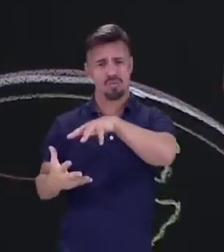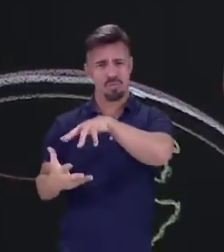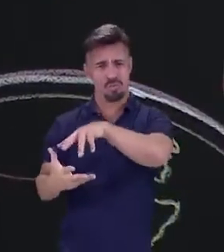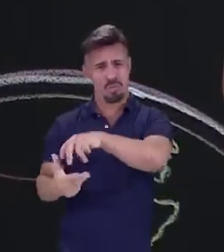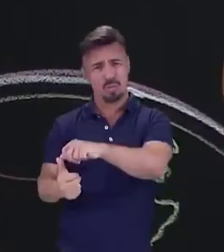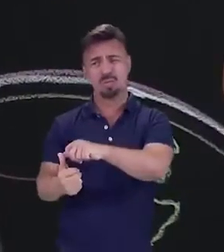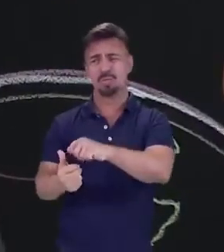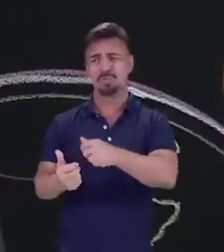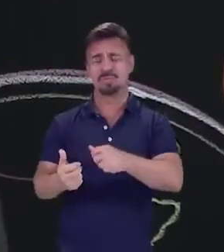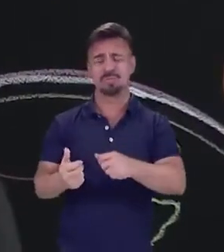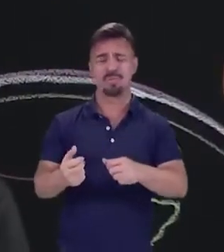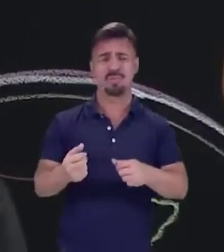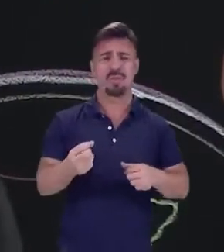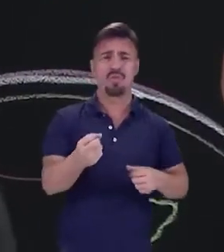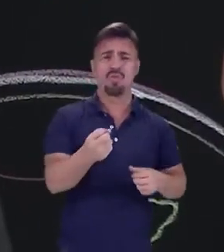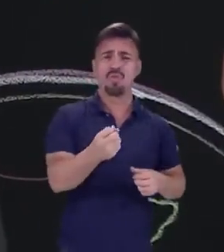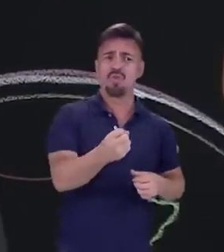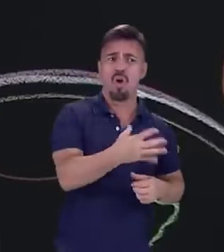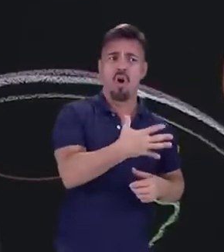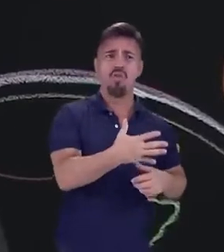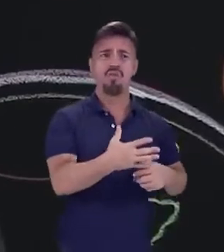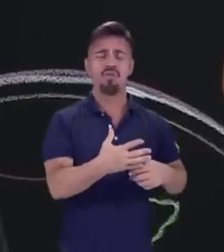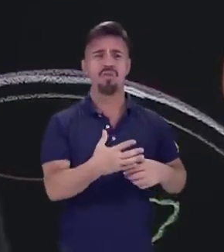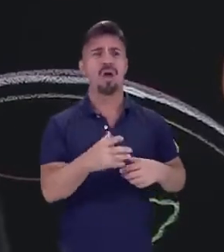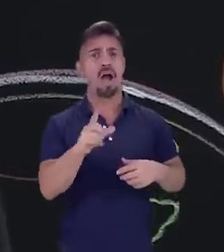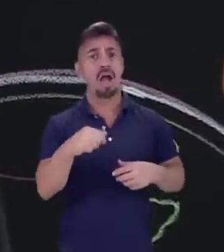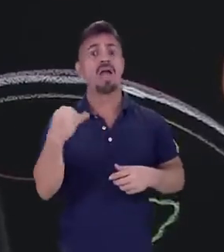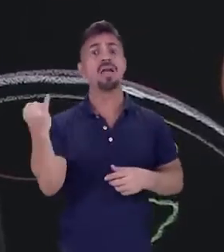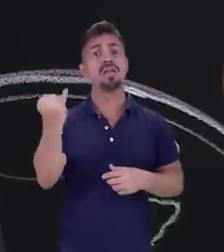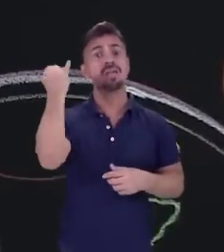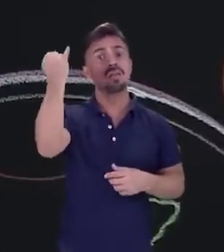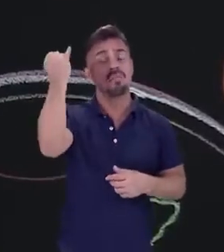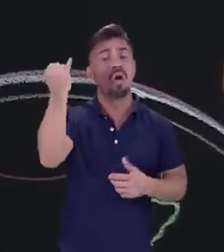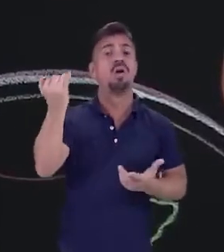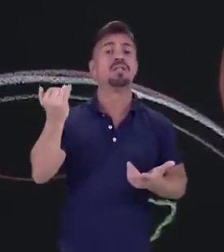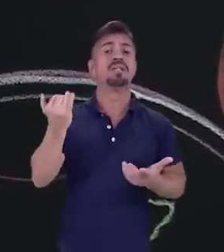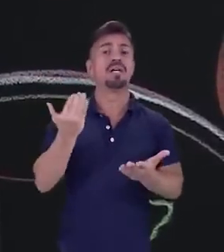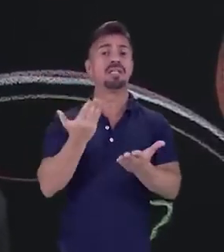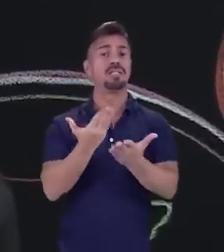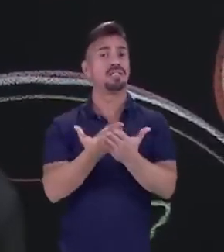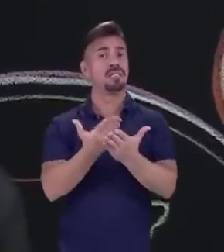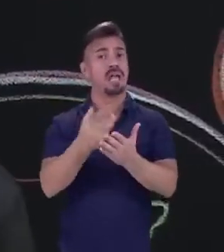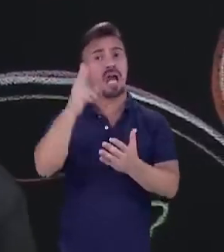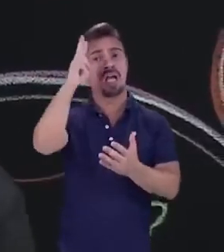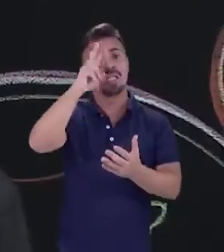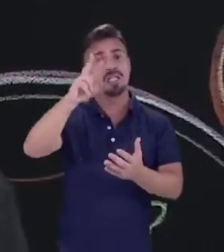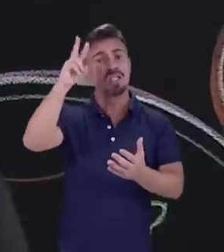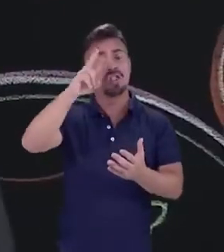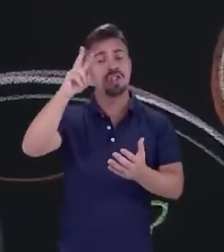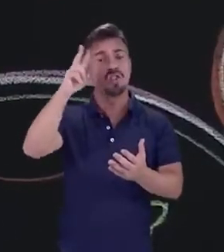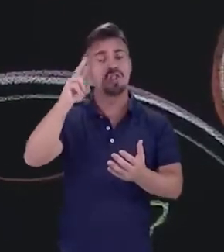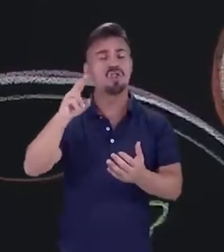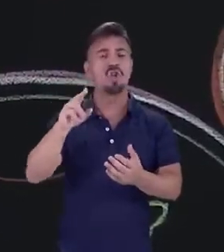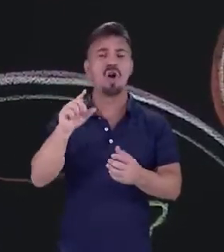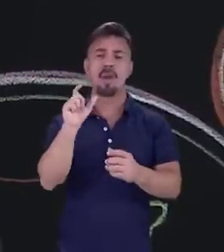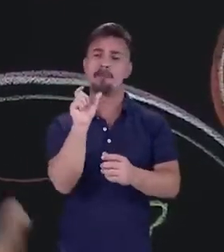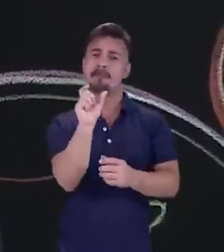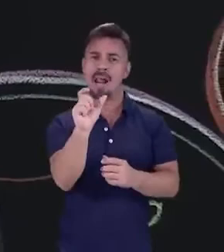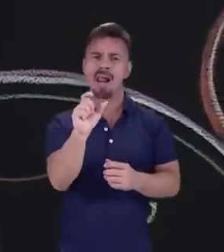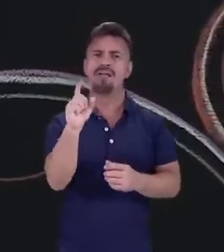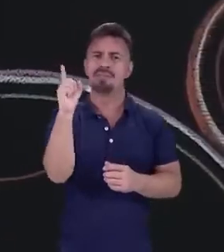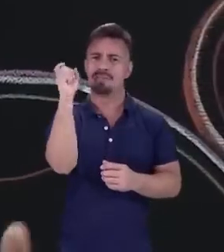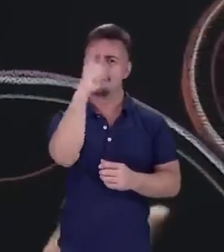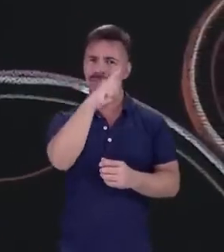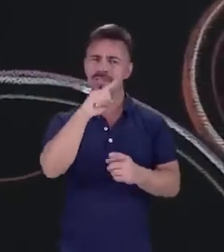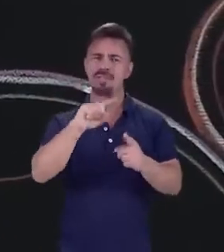com o que passou a ser considerado novo é algo muito importante para as ciências humanas e também para a história, que a gente chama com uma palavra difícil, mas que você